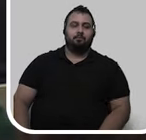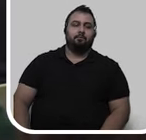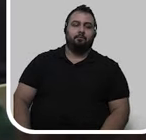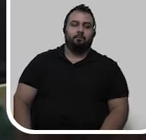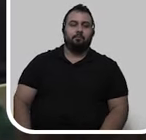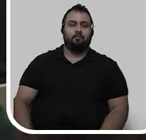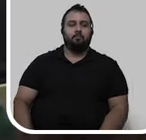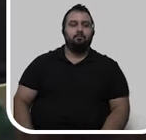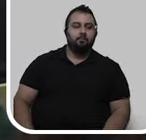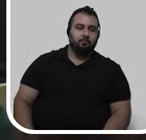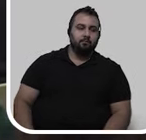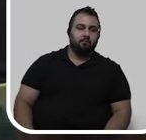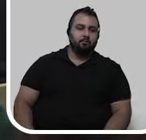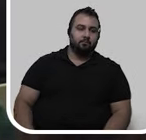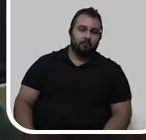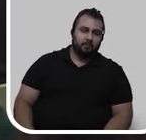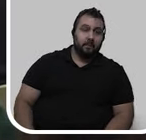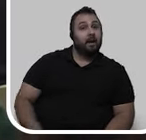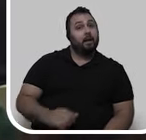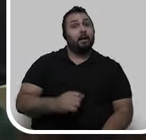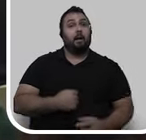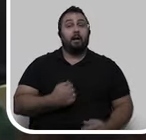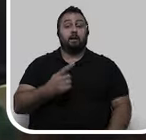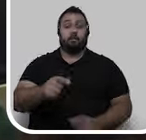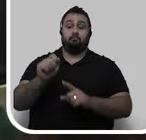Põe um, cada mês vai